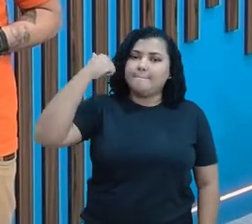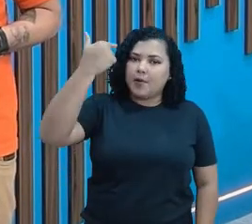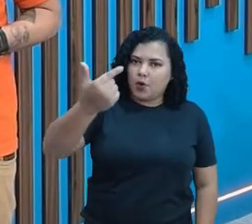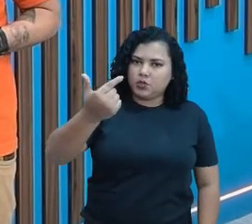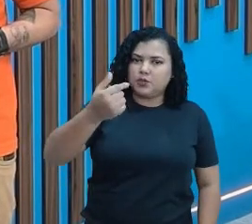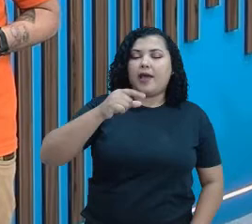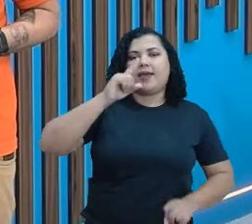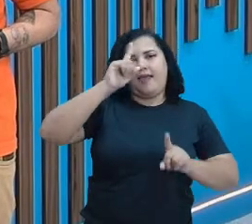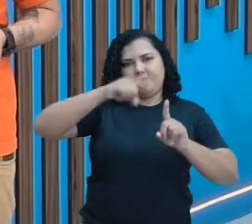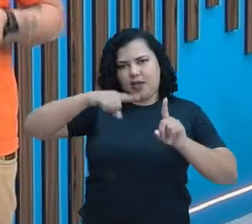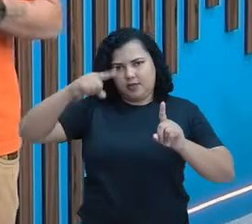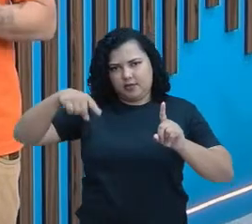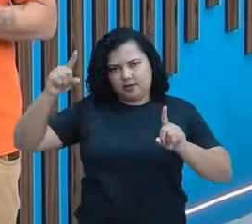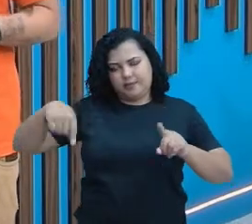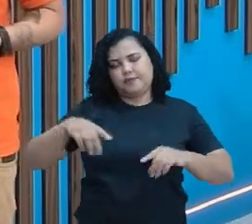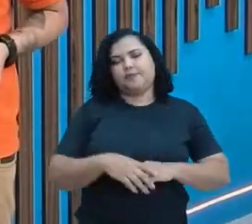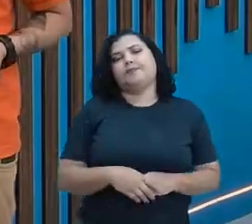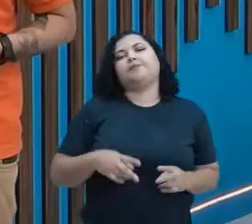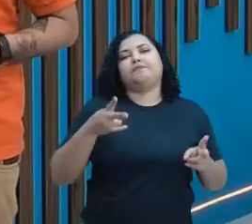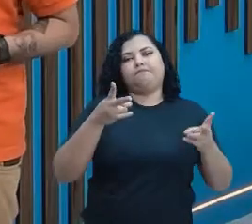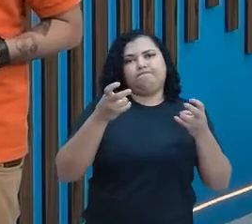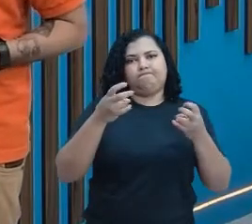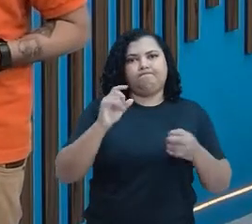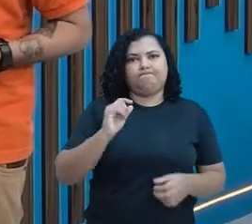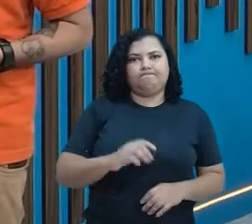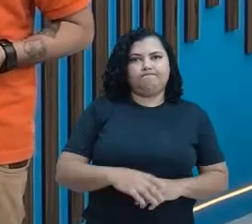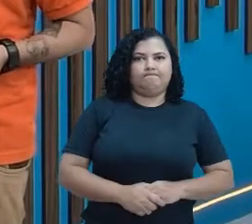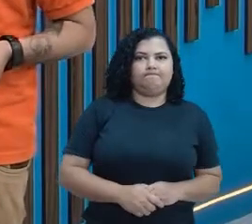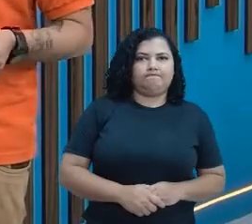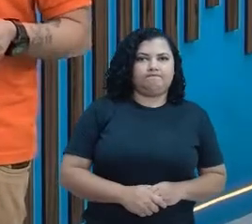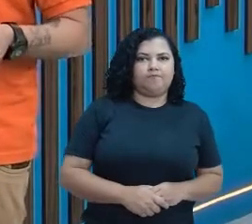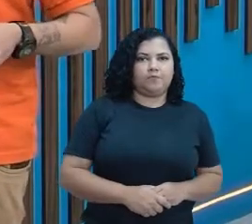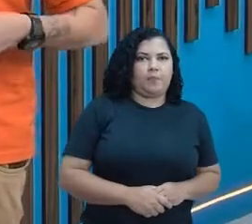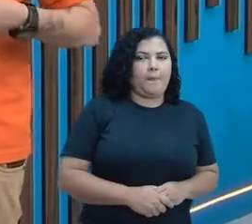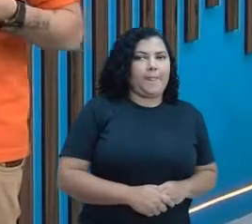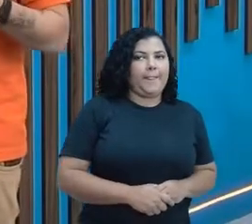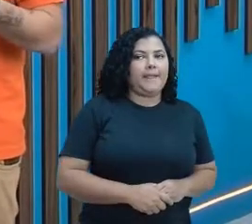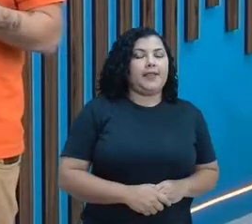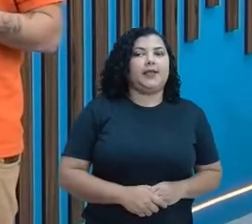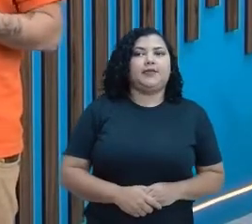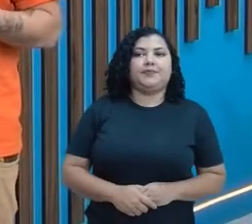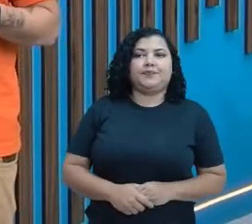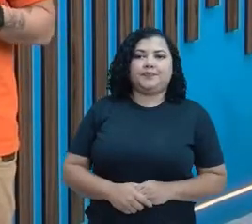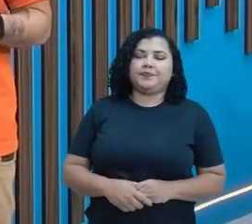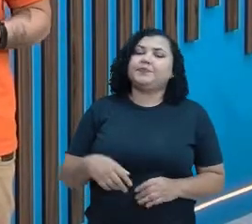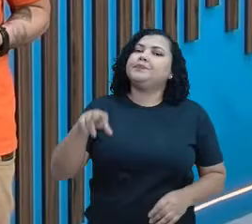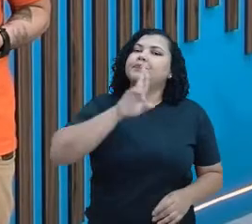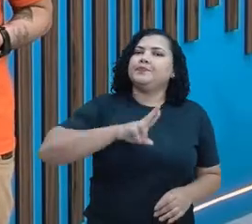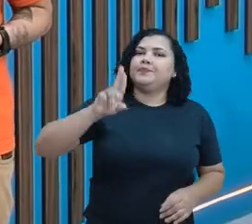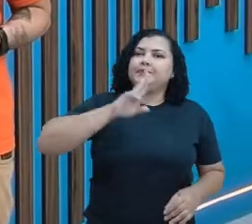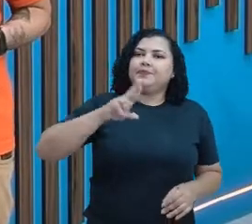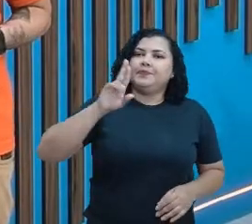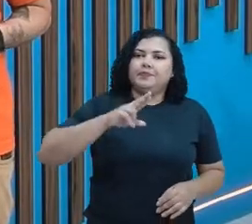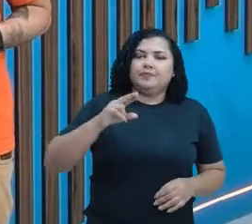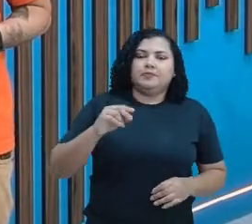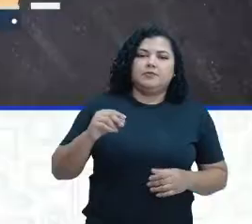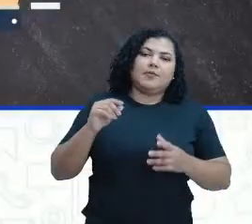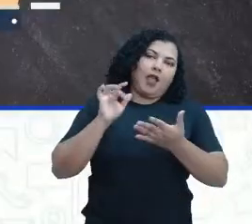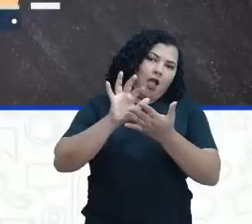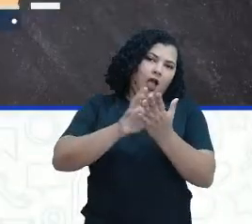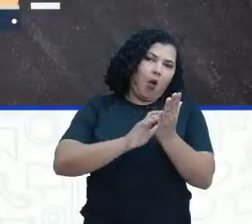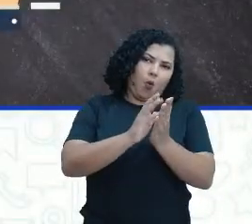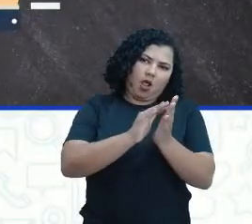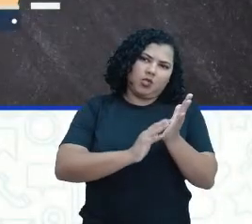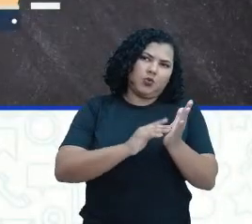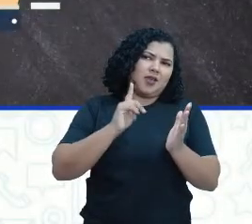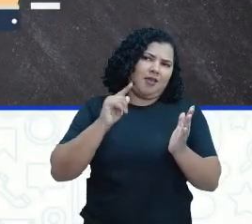a variância, tá certo? Mas vamos ver a seguinte situação. Então, eu estou usando o símbolo da calculadora porque é